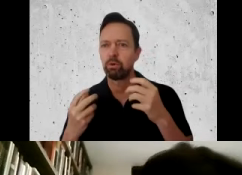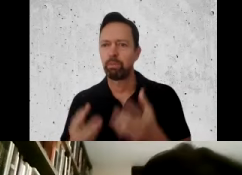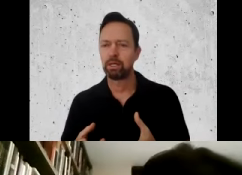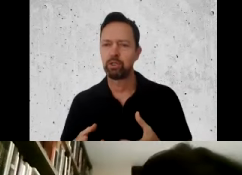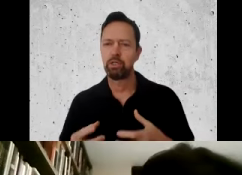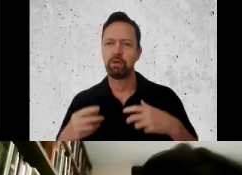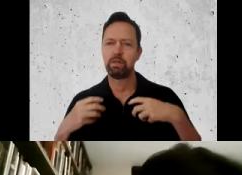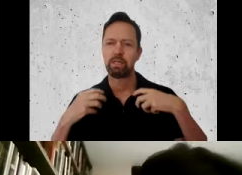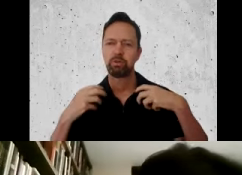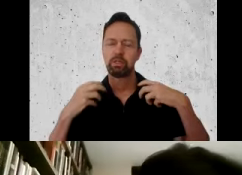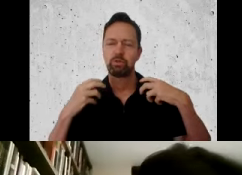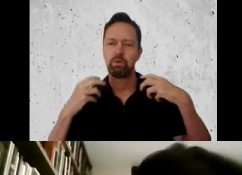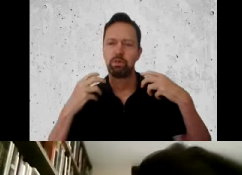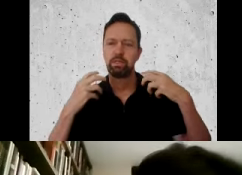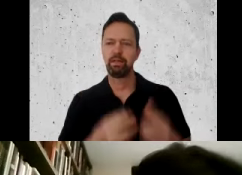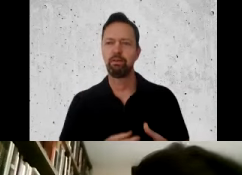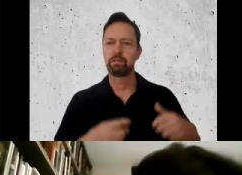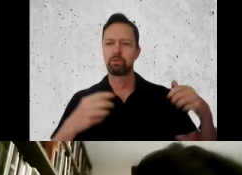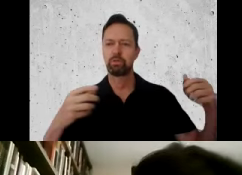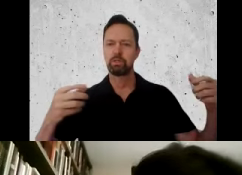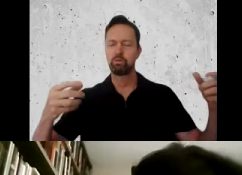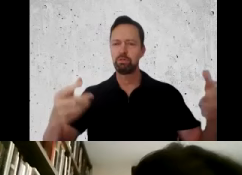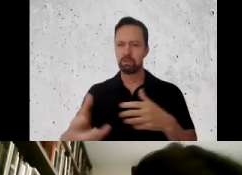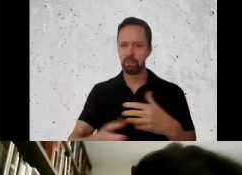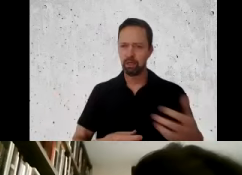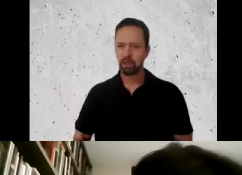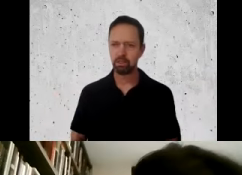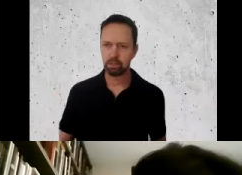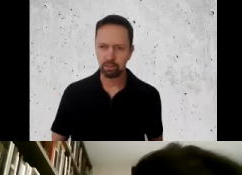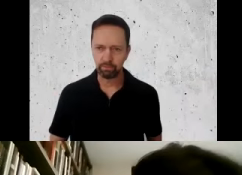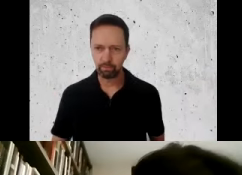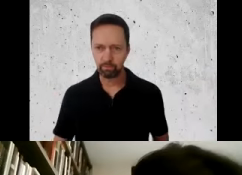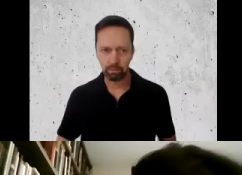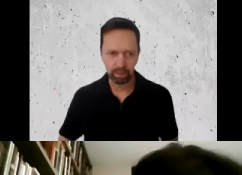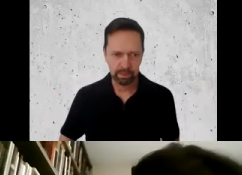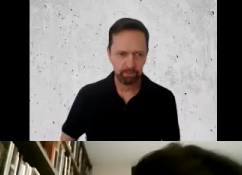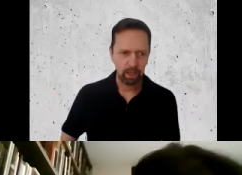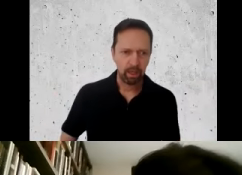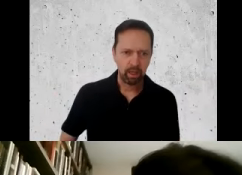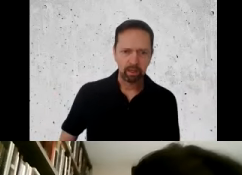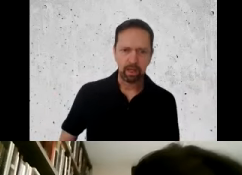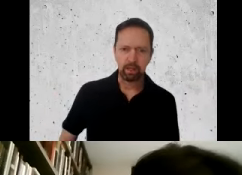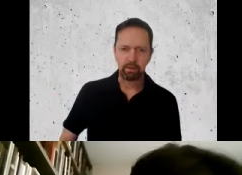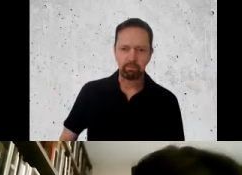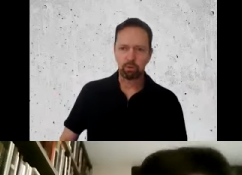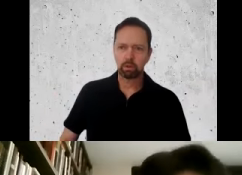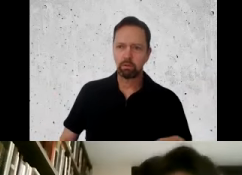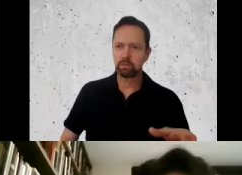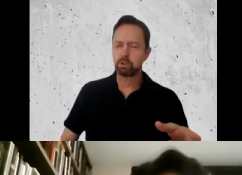associações cooperativas, associações agrícolas, associações de poupança.